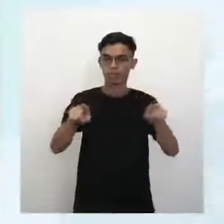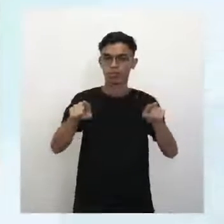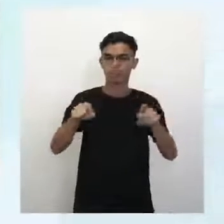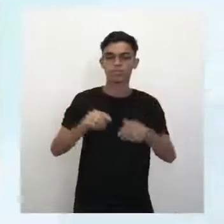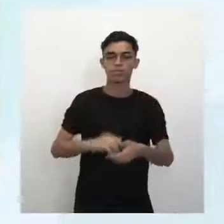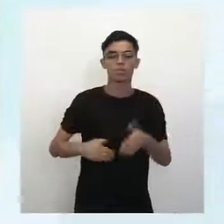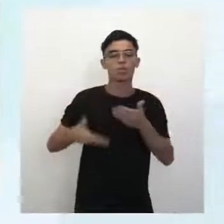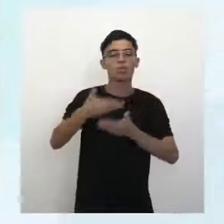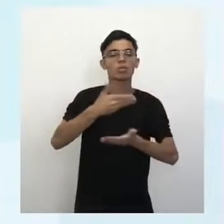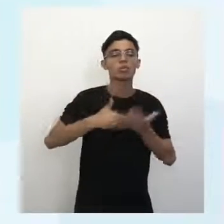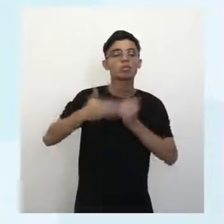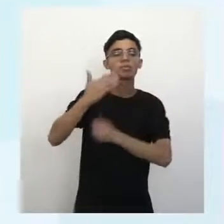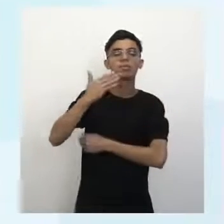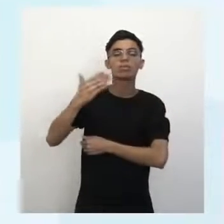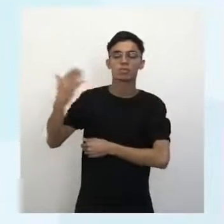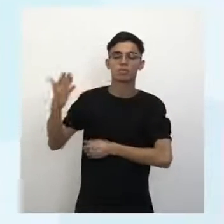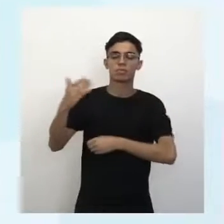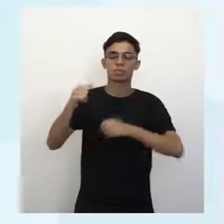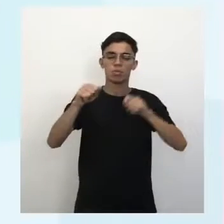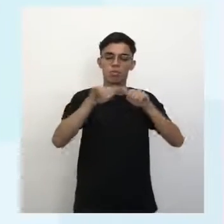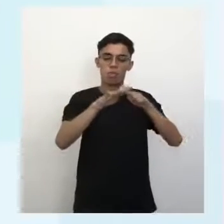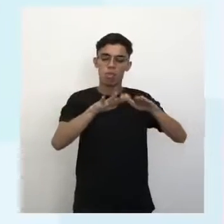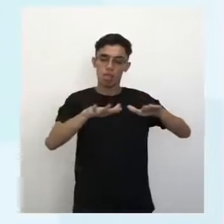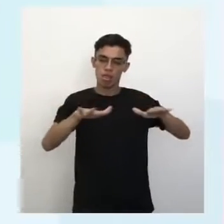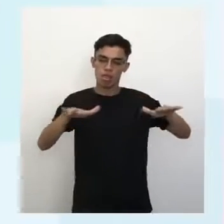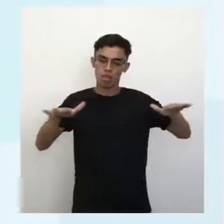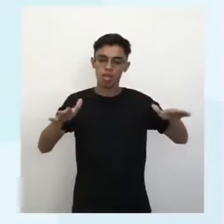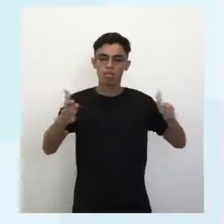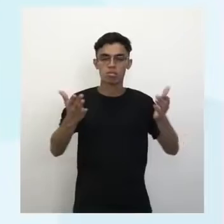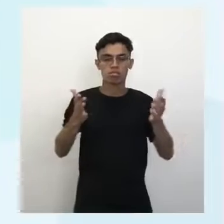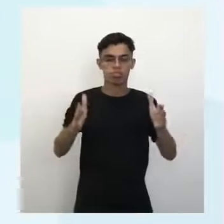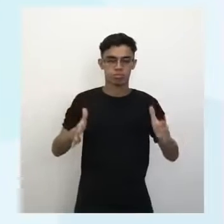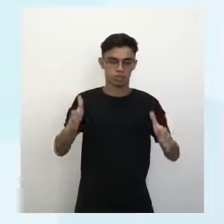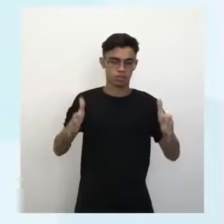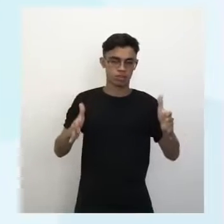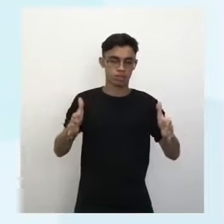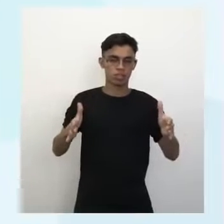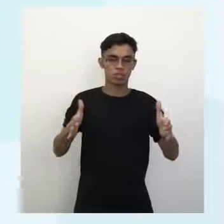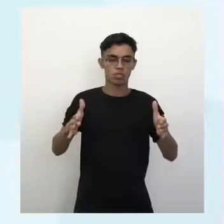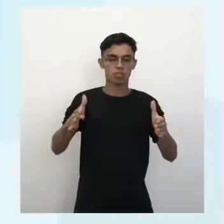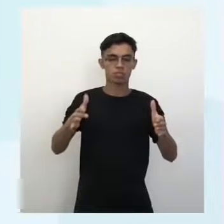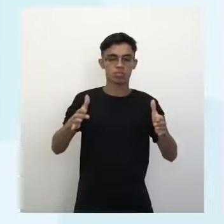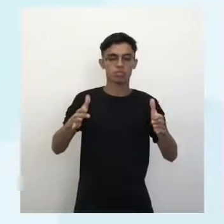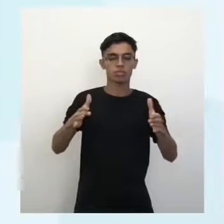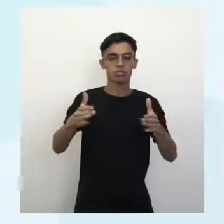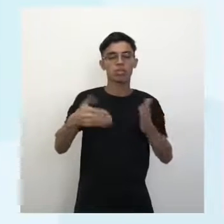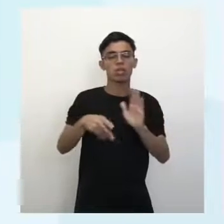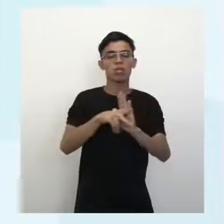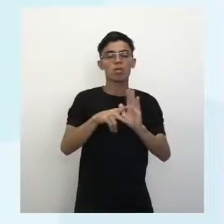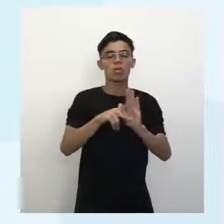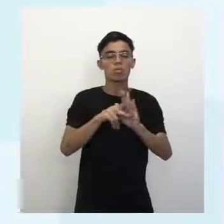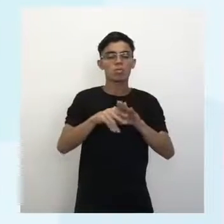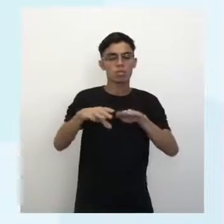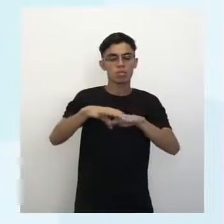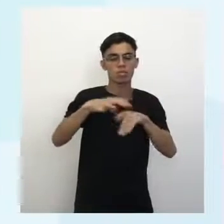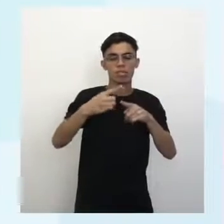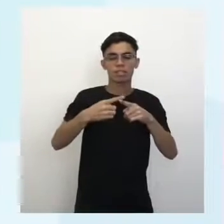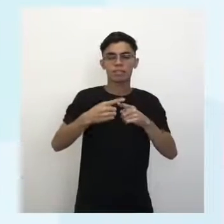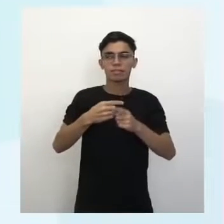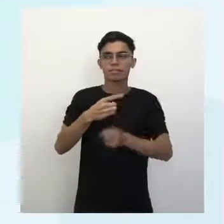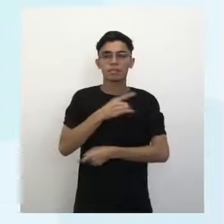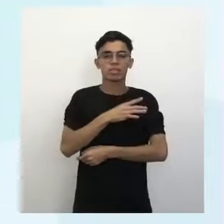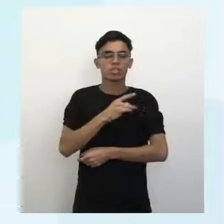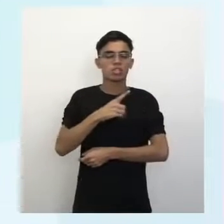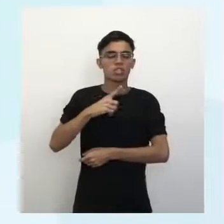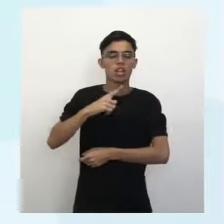como eu coloquei, eu acoplei, coloquei na caixa de sapato, porque eu fiquei com medo de dar o mosquitinho da dengue, né? Eu coloquei